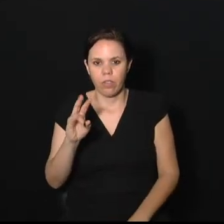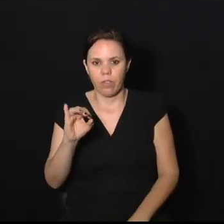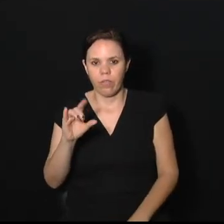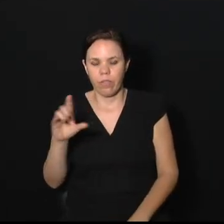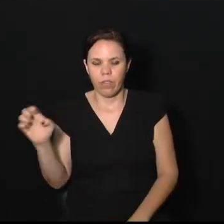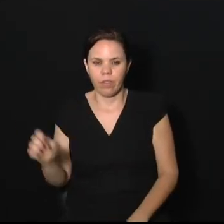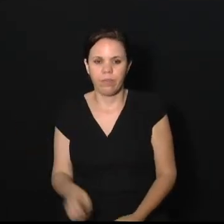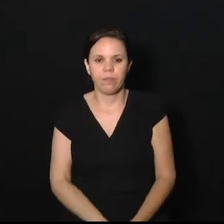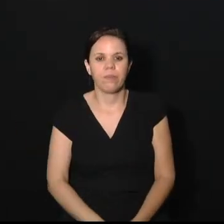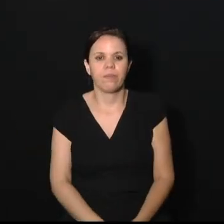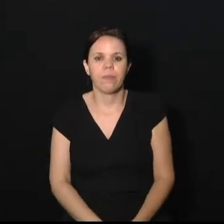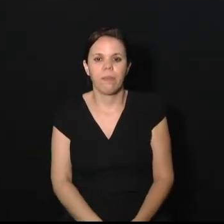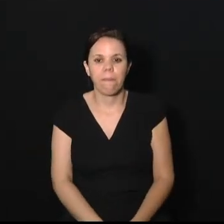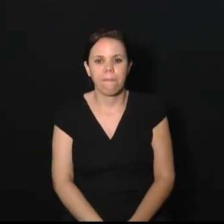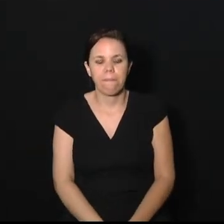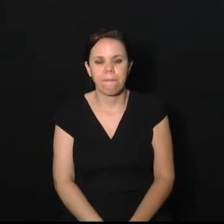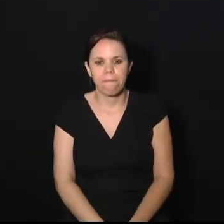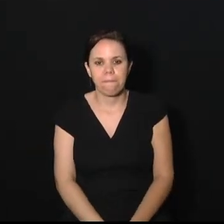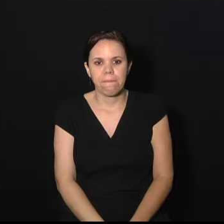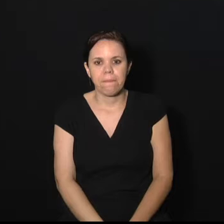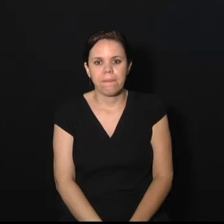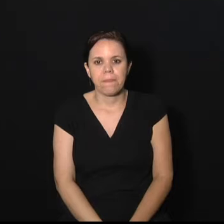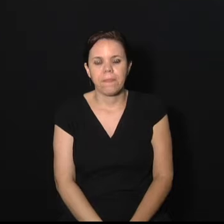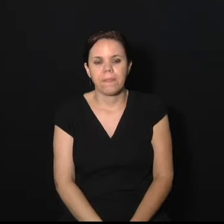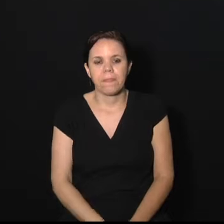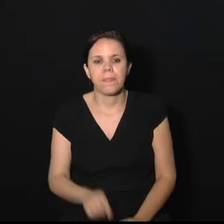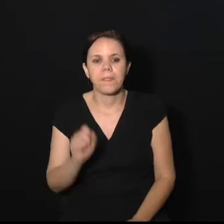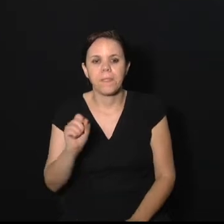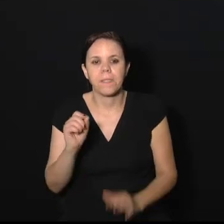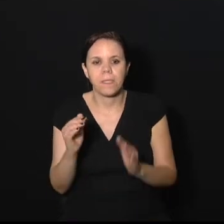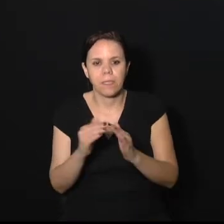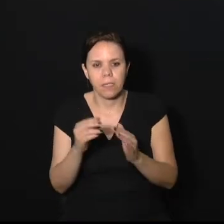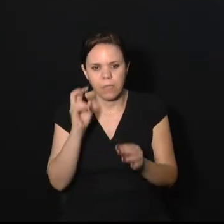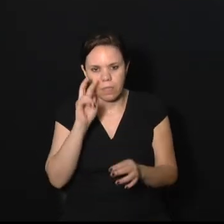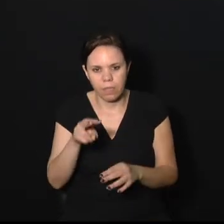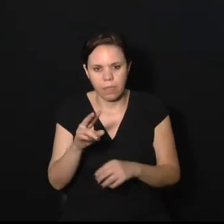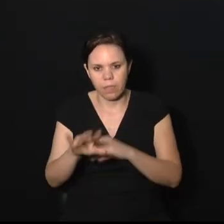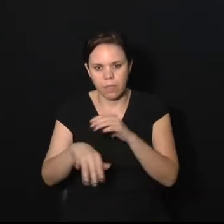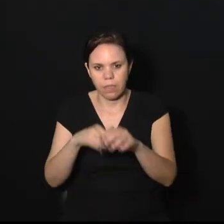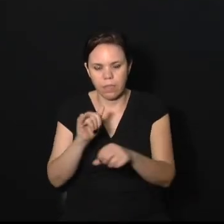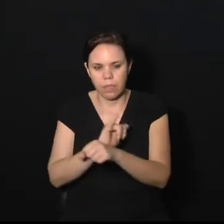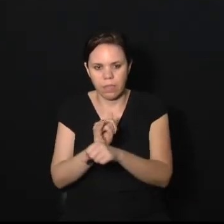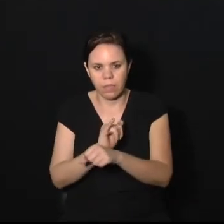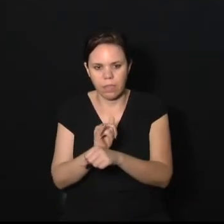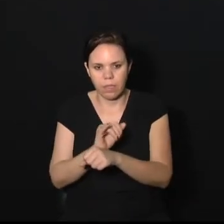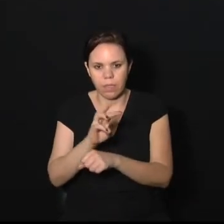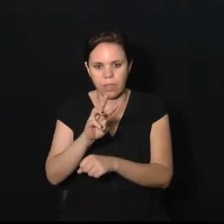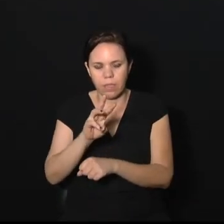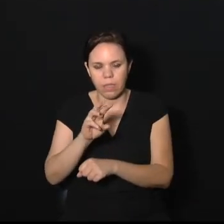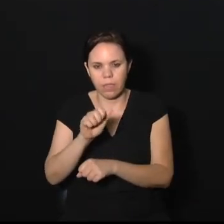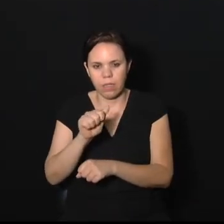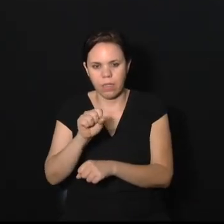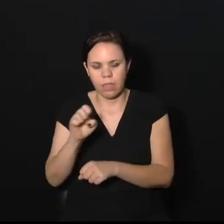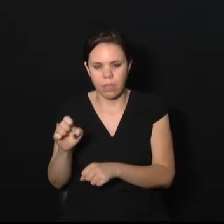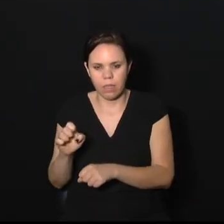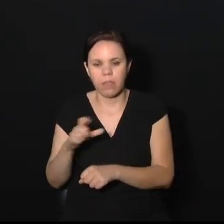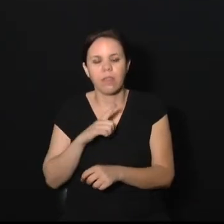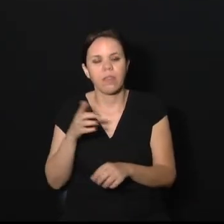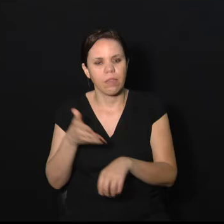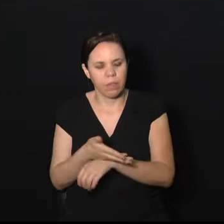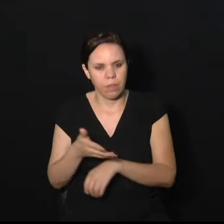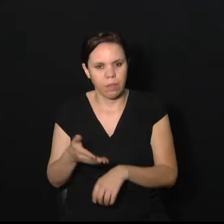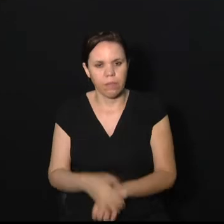Dá para apresentar? Para quem está em casa também, é no YouTube. É só colocar o Waze Joinville, que também tem acesso